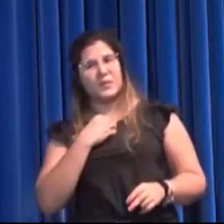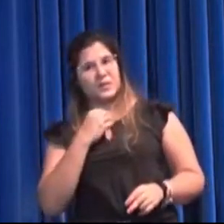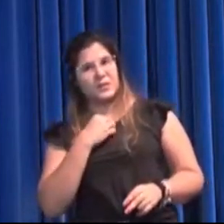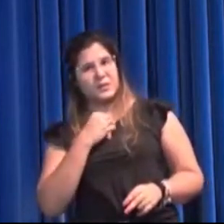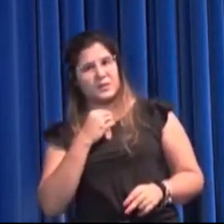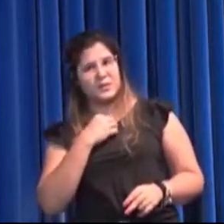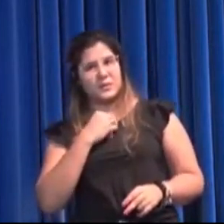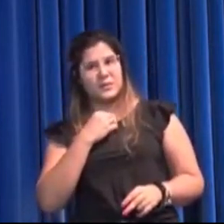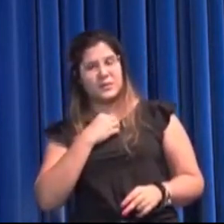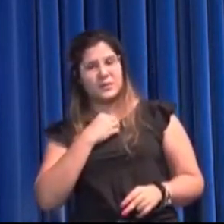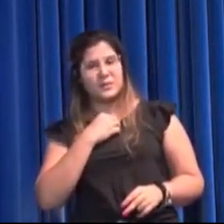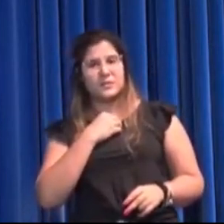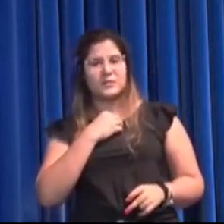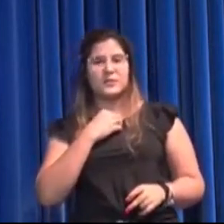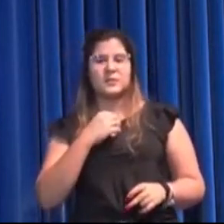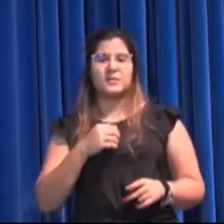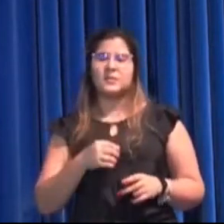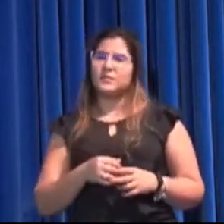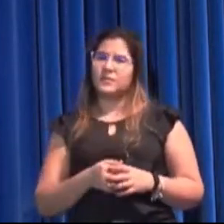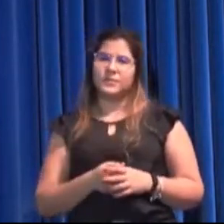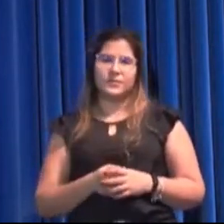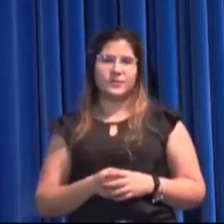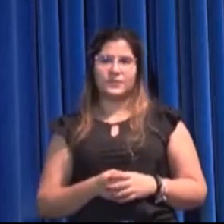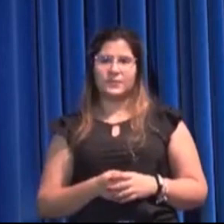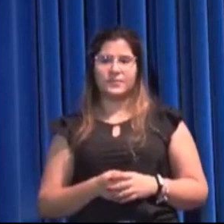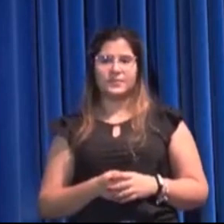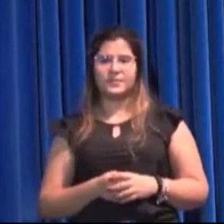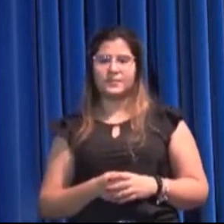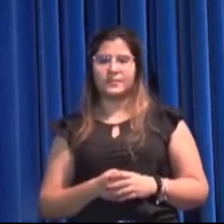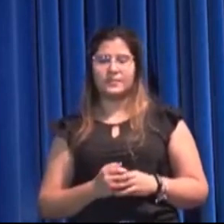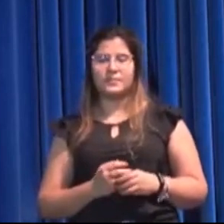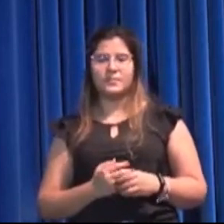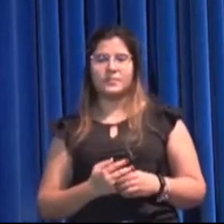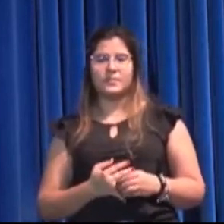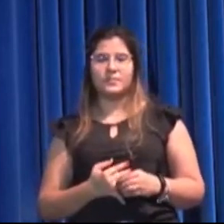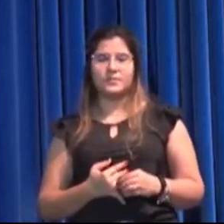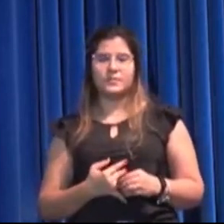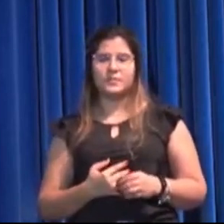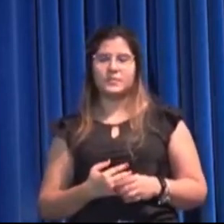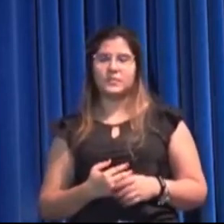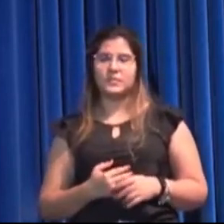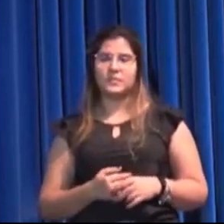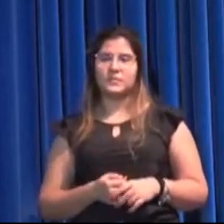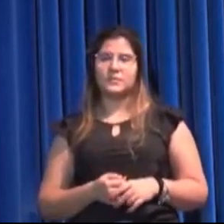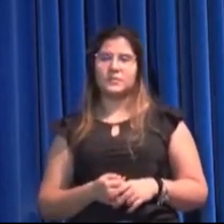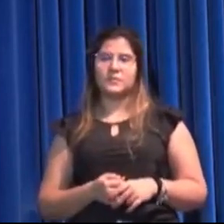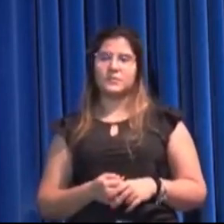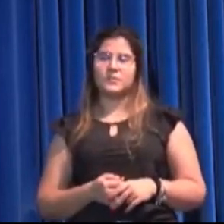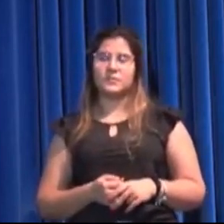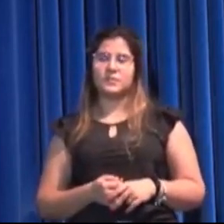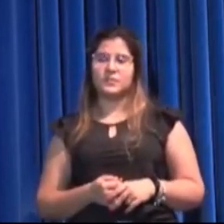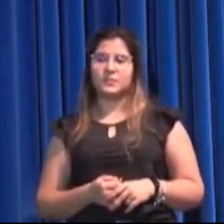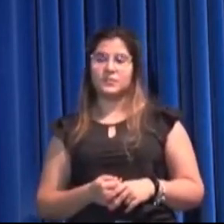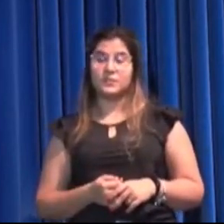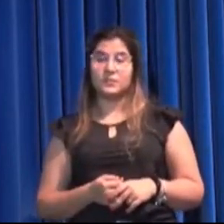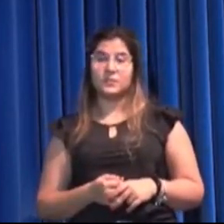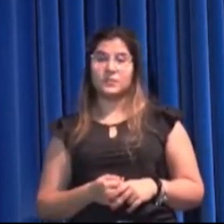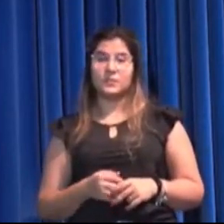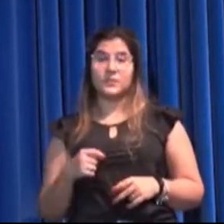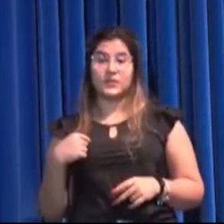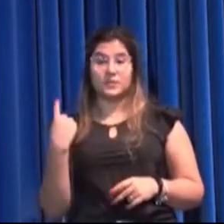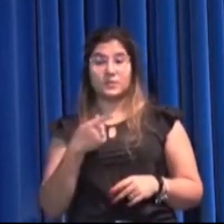pecar cada vez mais para que a graça de Deus abunde cada vez mais? De maneira nenhuma. Nós que